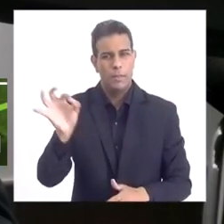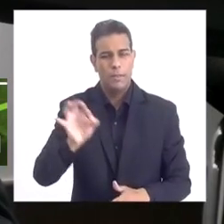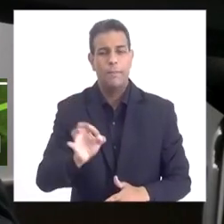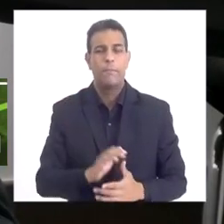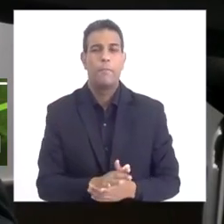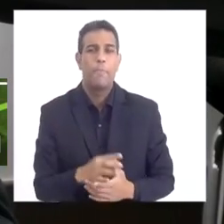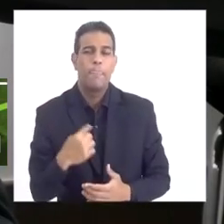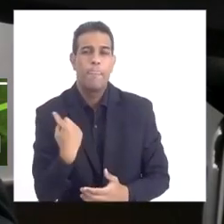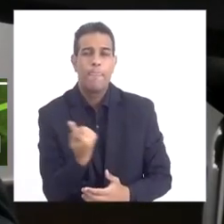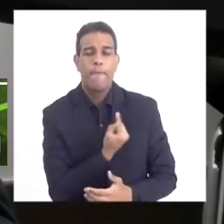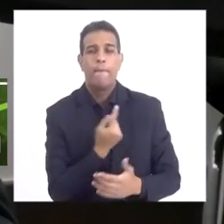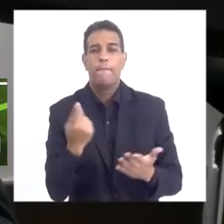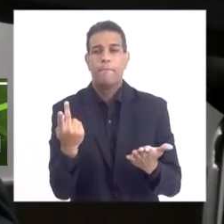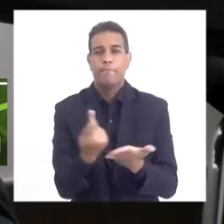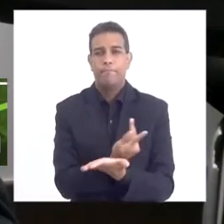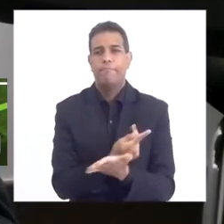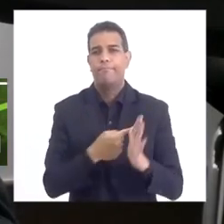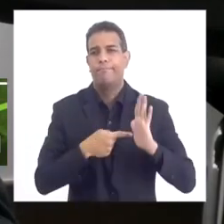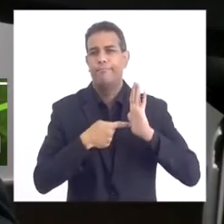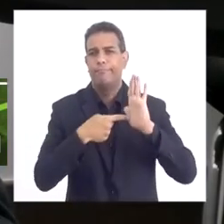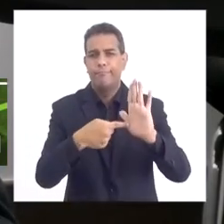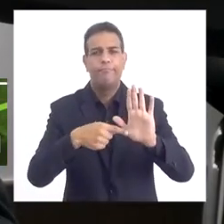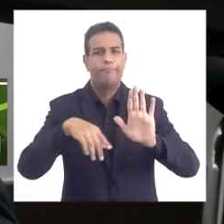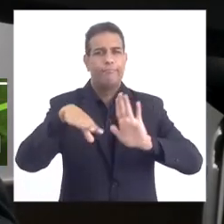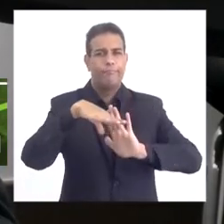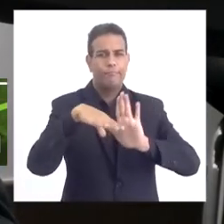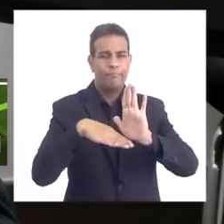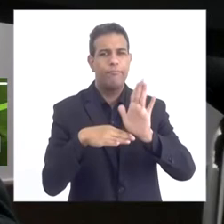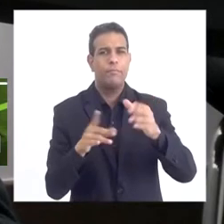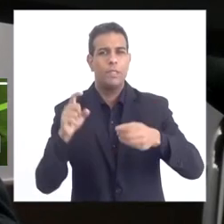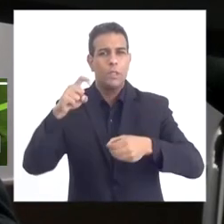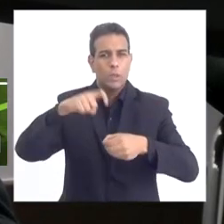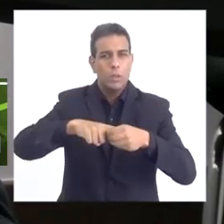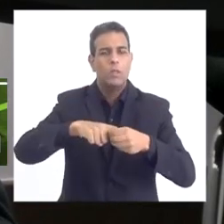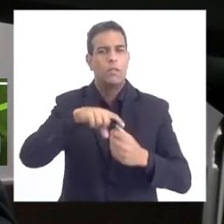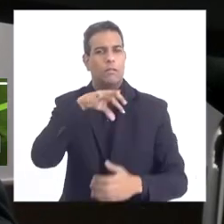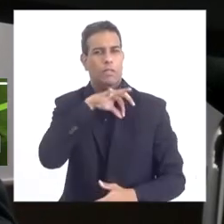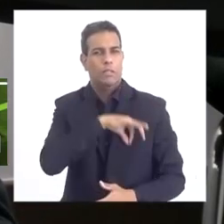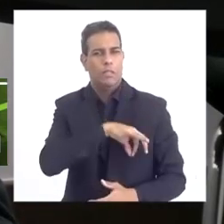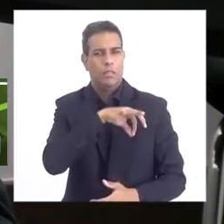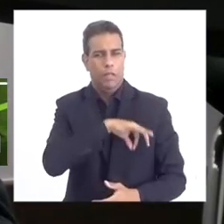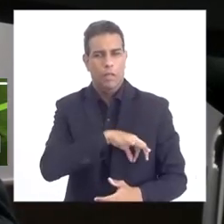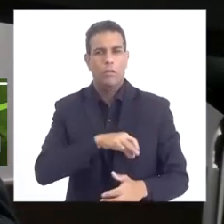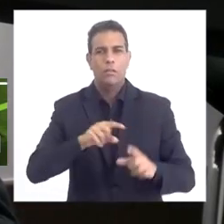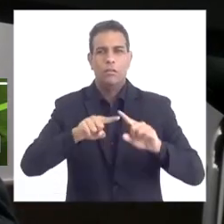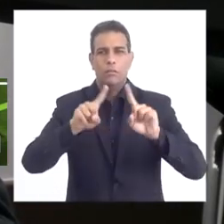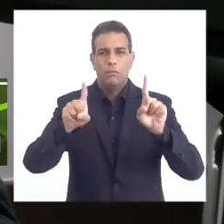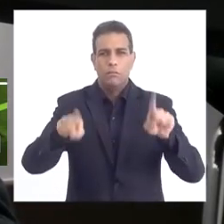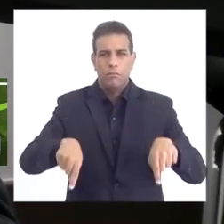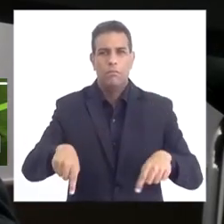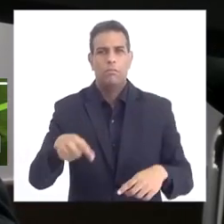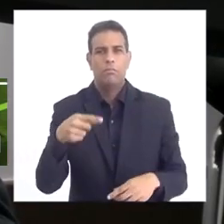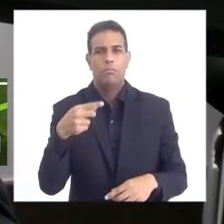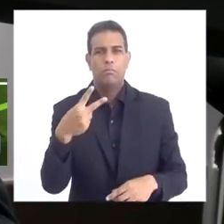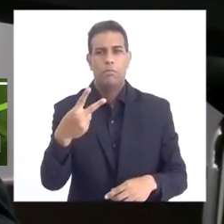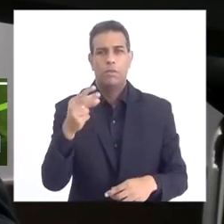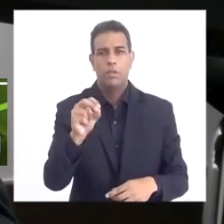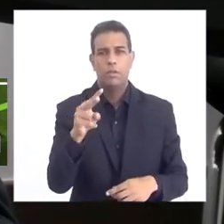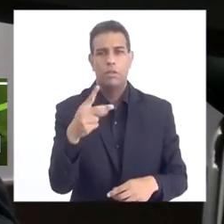Mas estaria contemplado a reposição salarial de 21 para